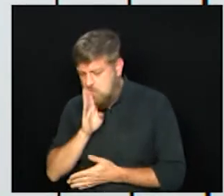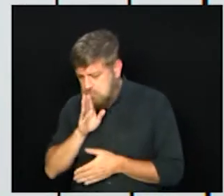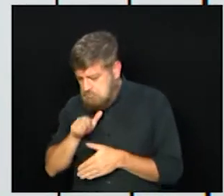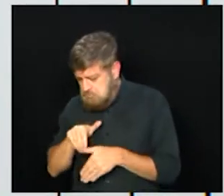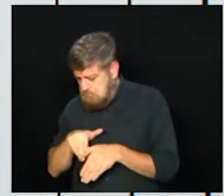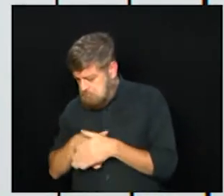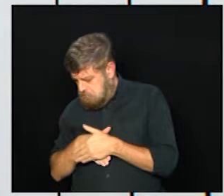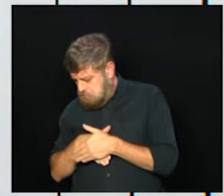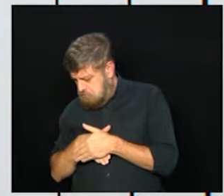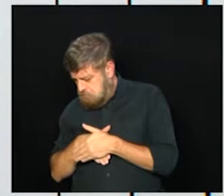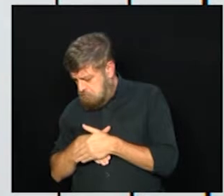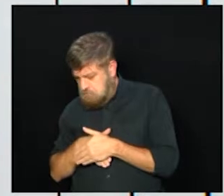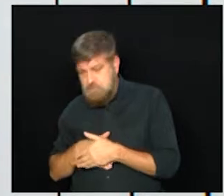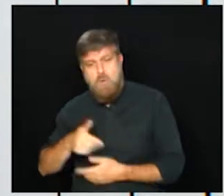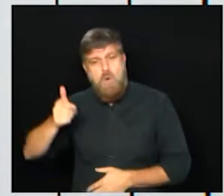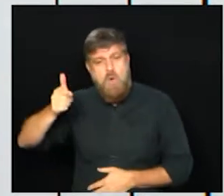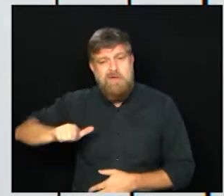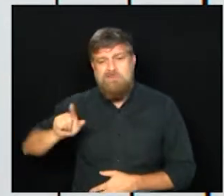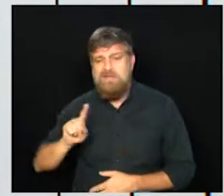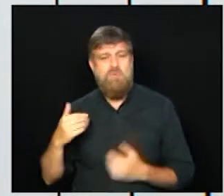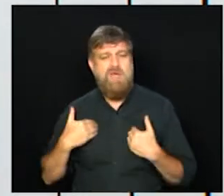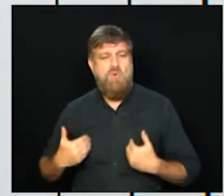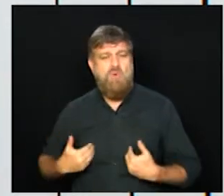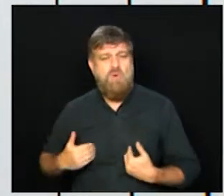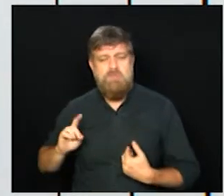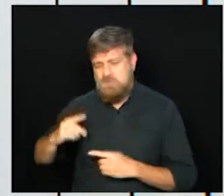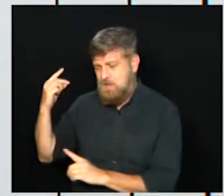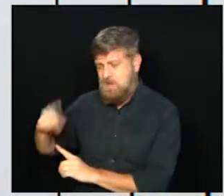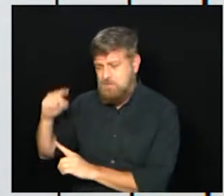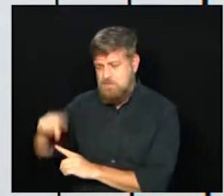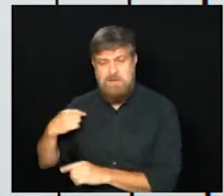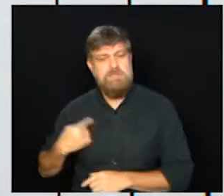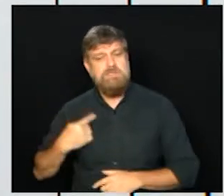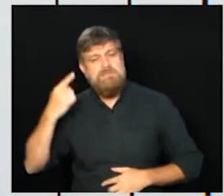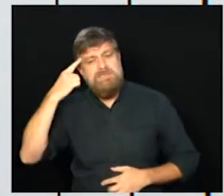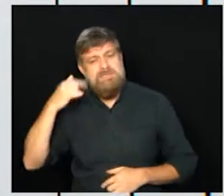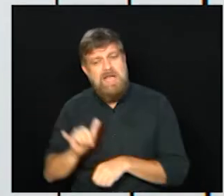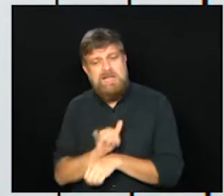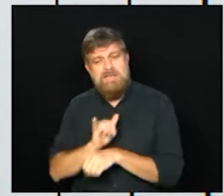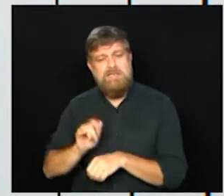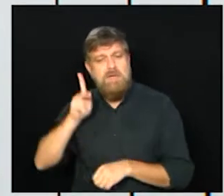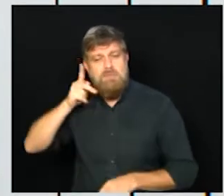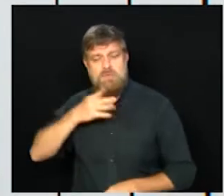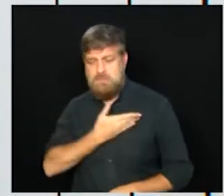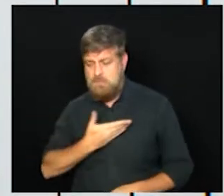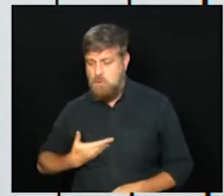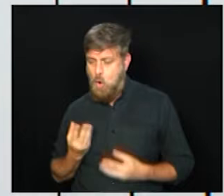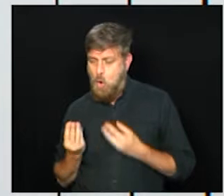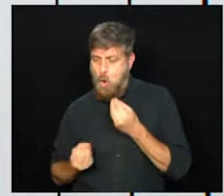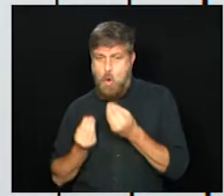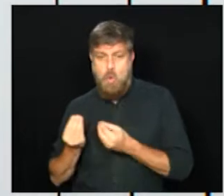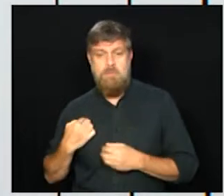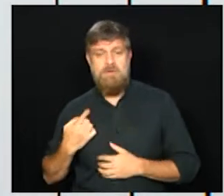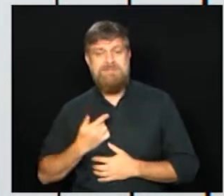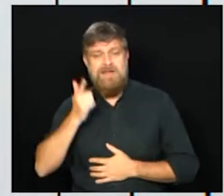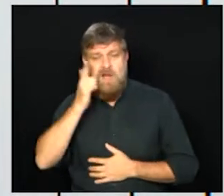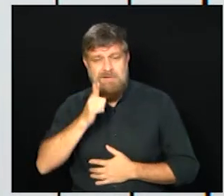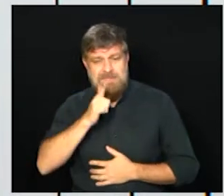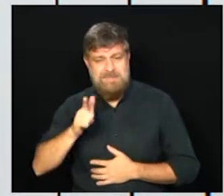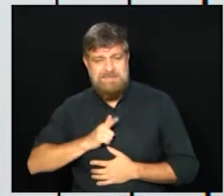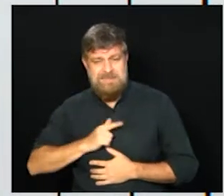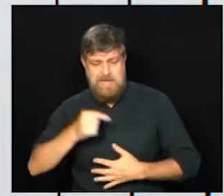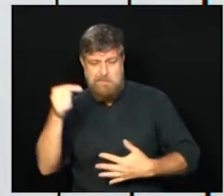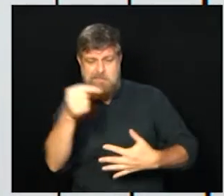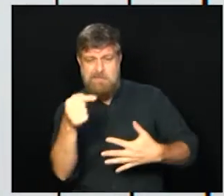violência que novamente não é só física. Então a gente precisa pensar em mais políticas públicas para que a gente consiga dar outras alternativas